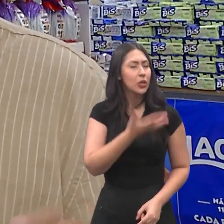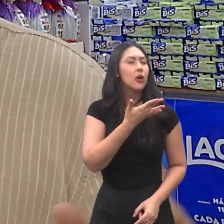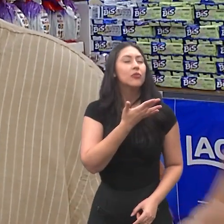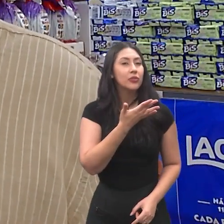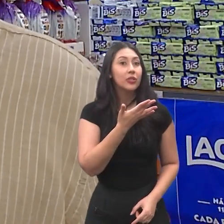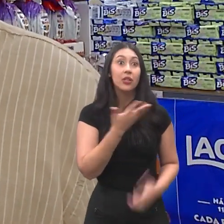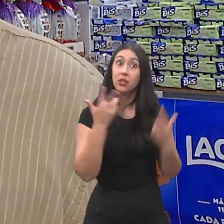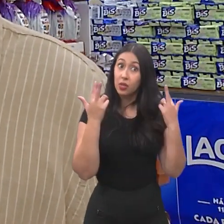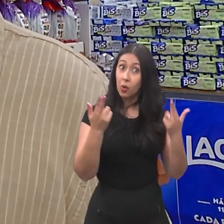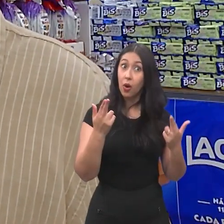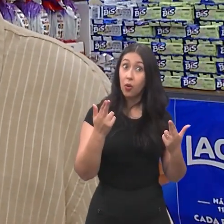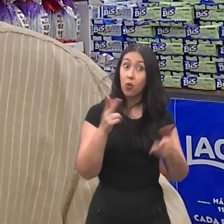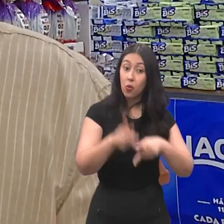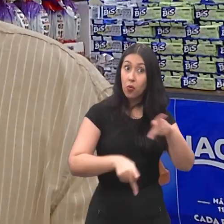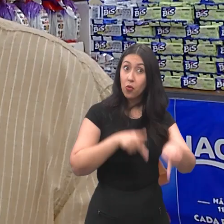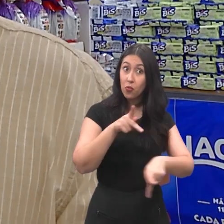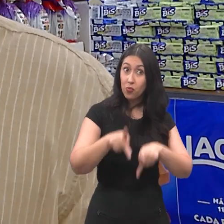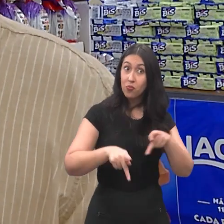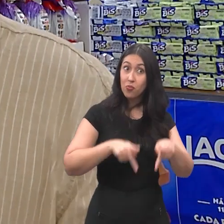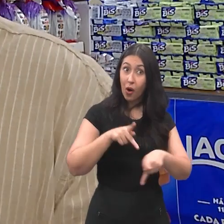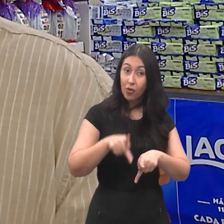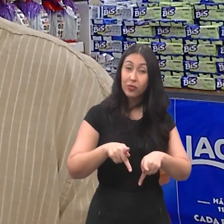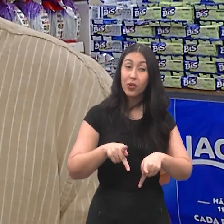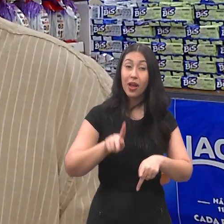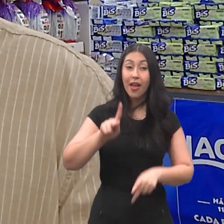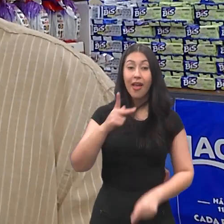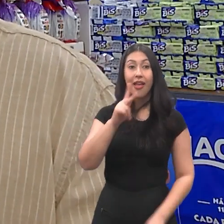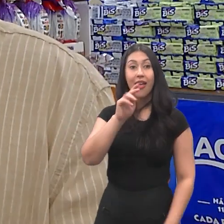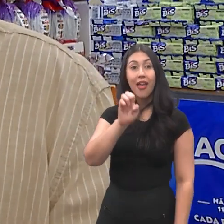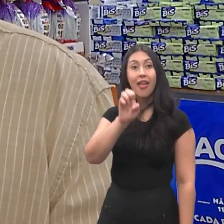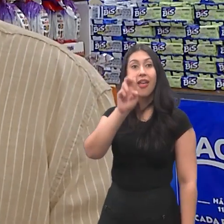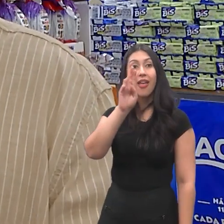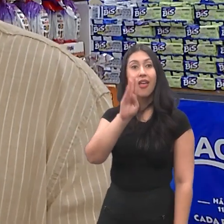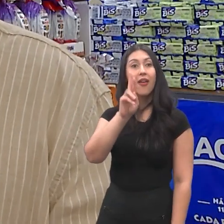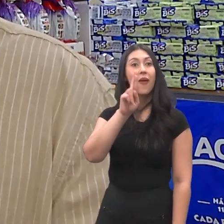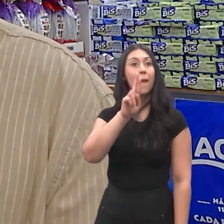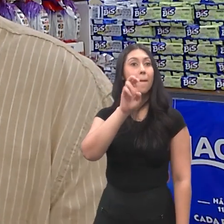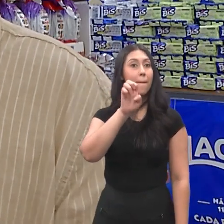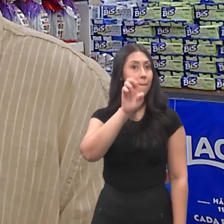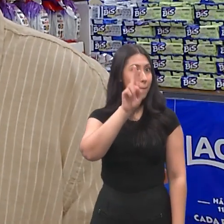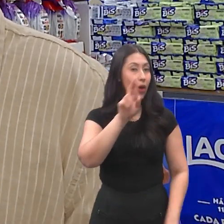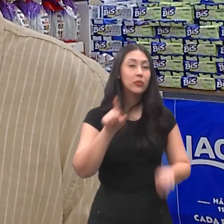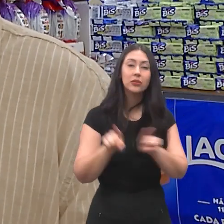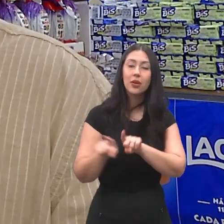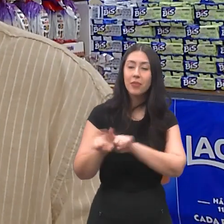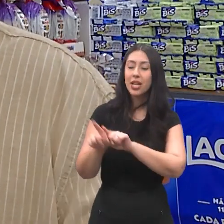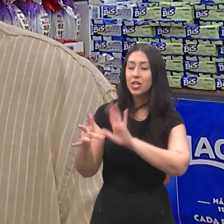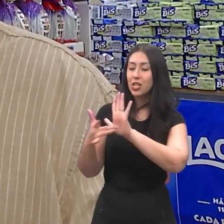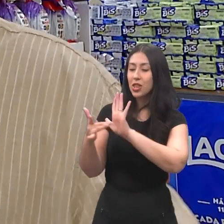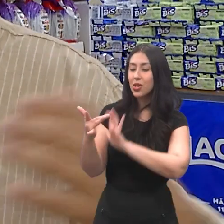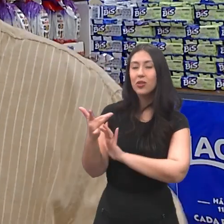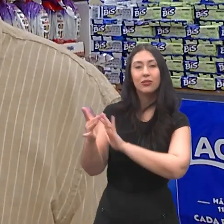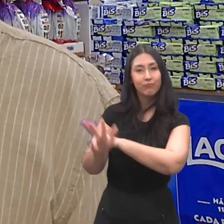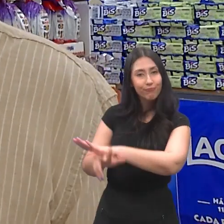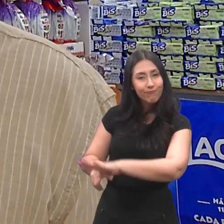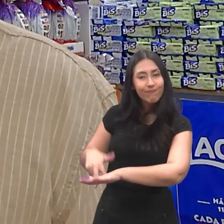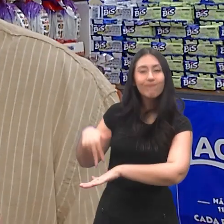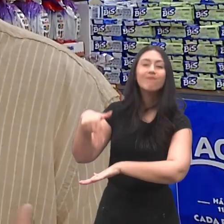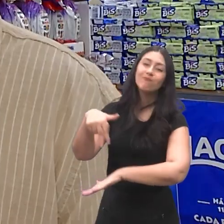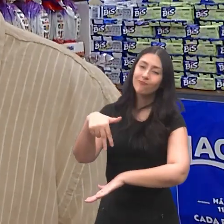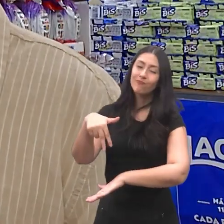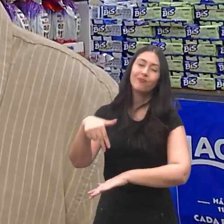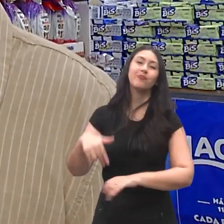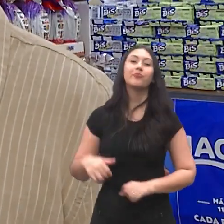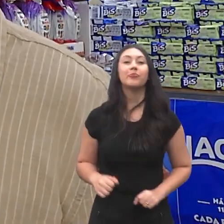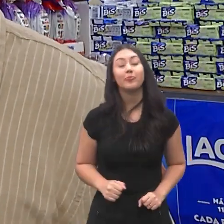renovação, como para o povo hebreu, e tem também, já no mundo cristão, a questão da ressurreição de Jesus Cristo, que é o que vem para a gente no mundo moderno de